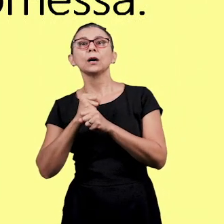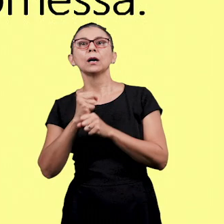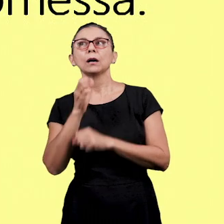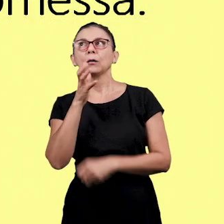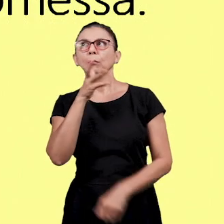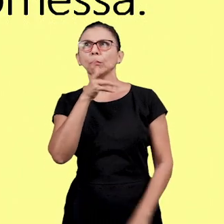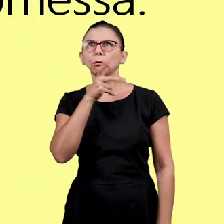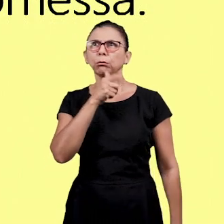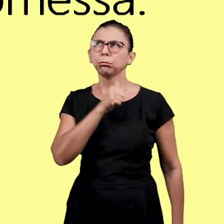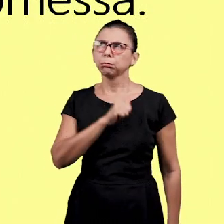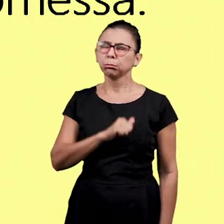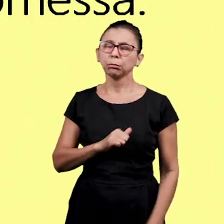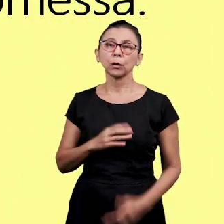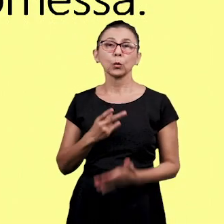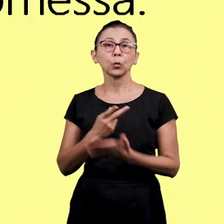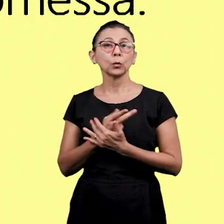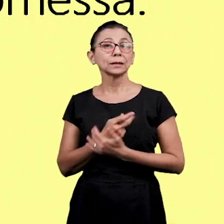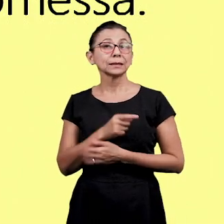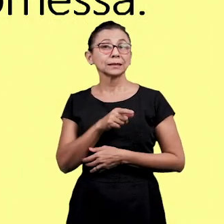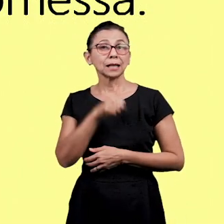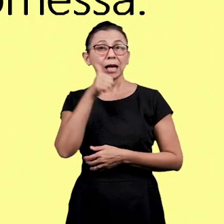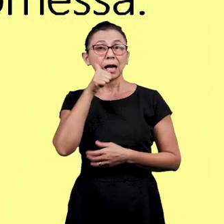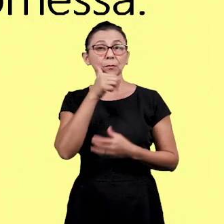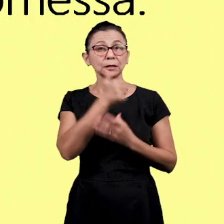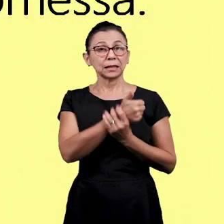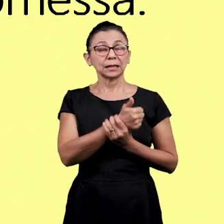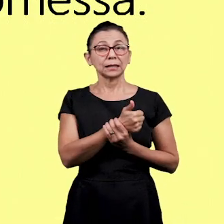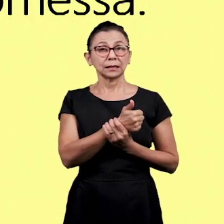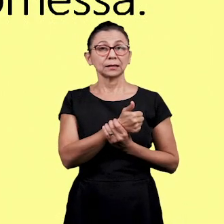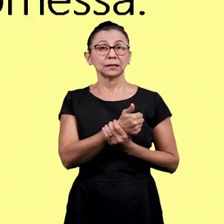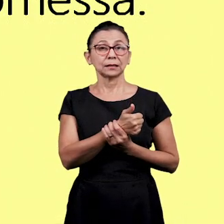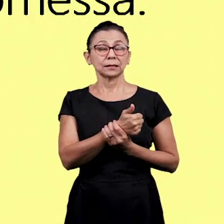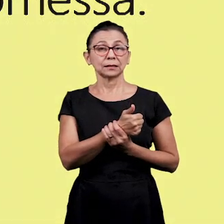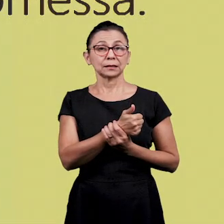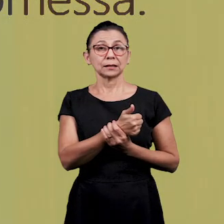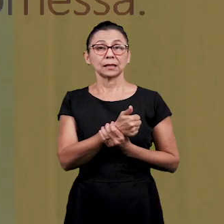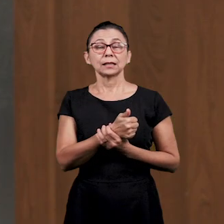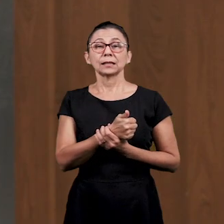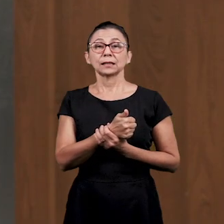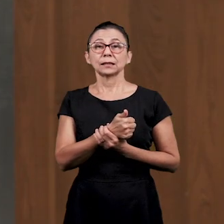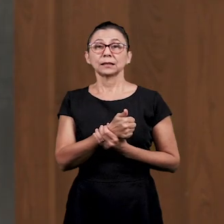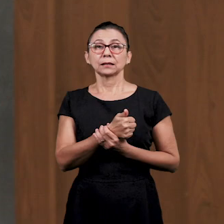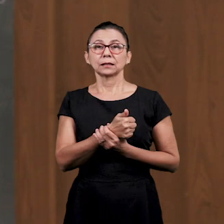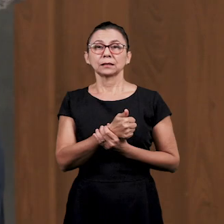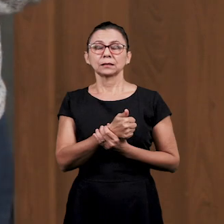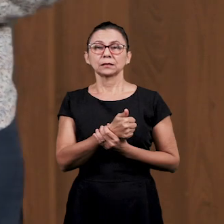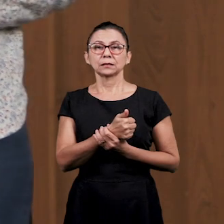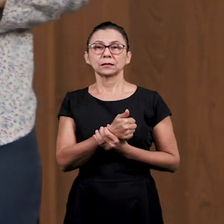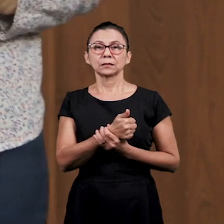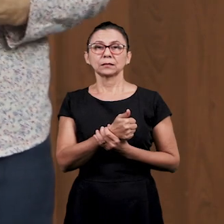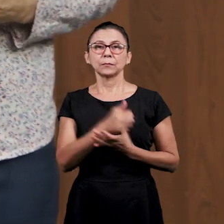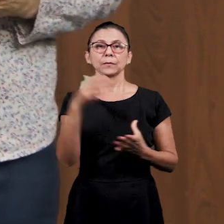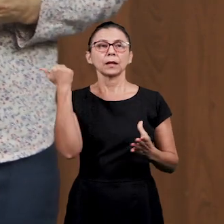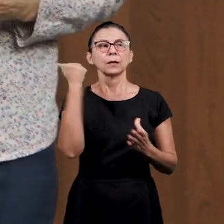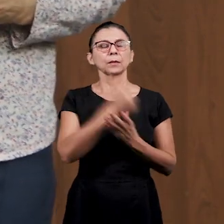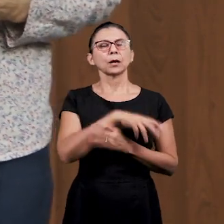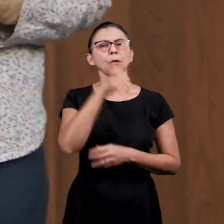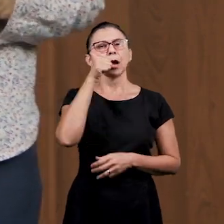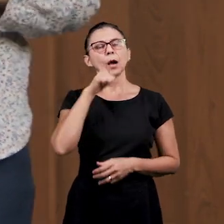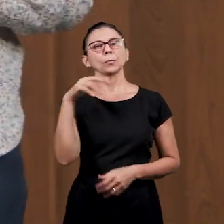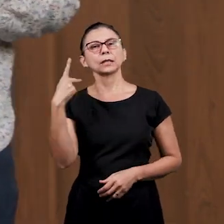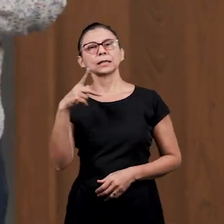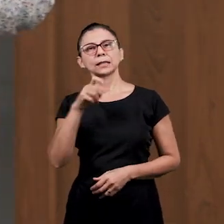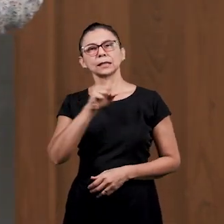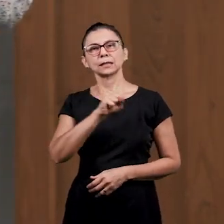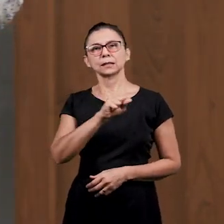Sara e Sara concebeu e teve um filho que se chamou Isaque. E o que fez com que Abraão